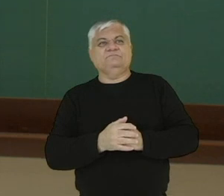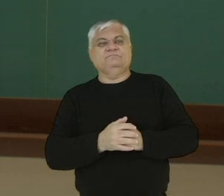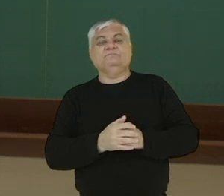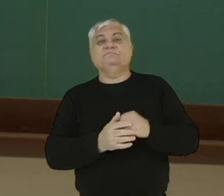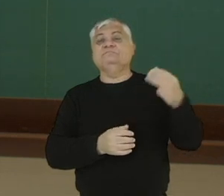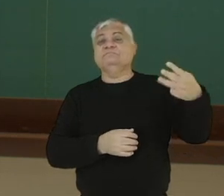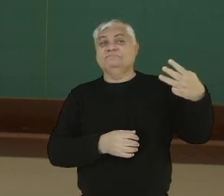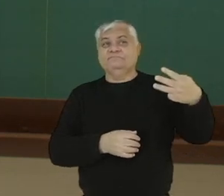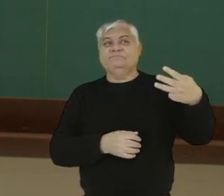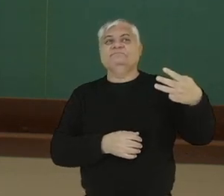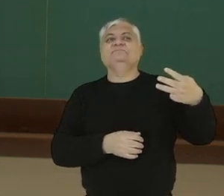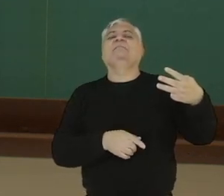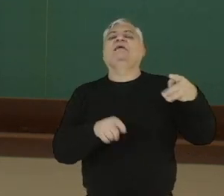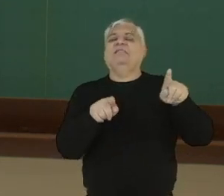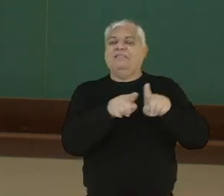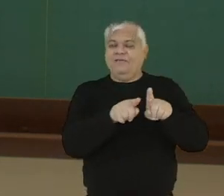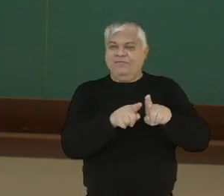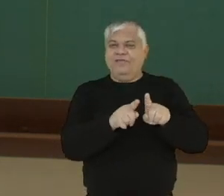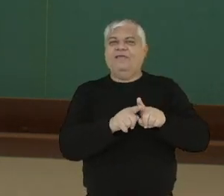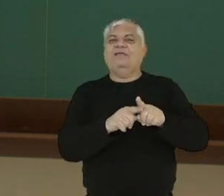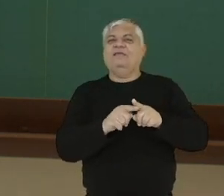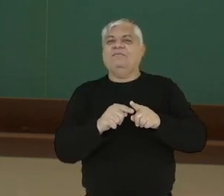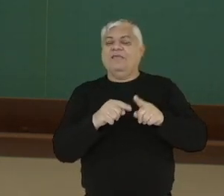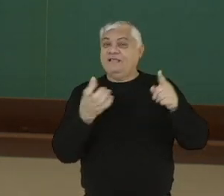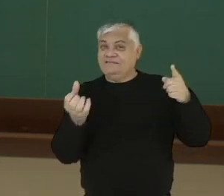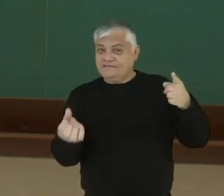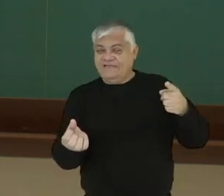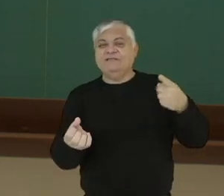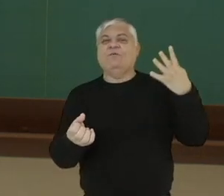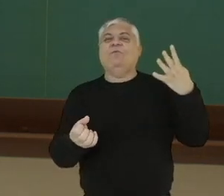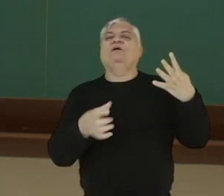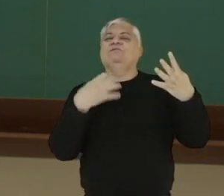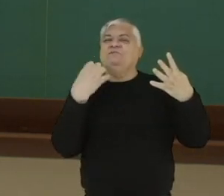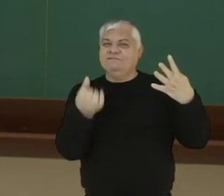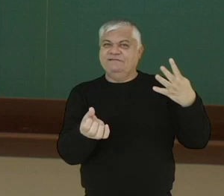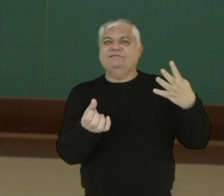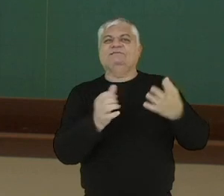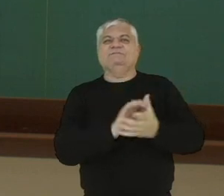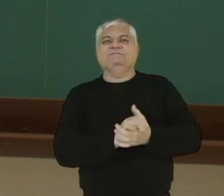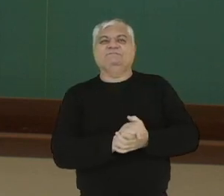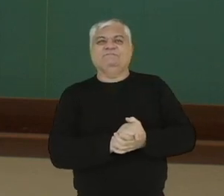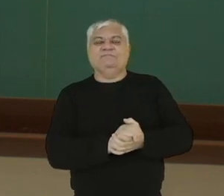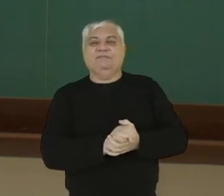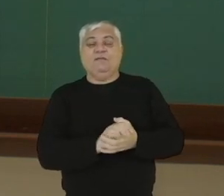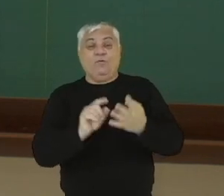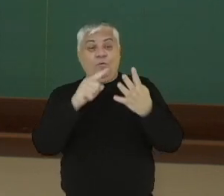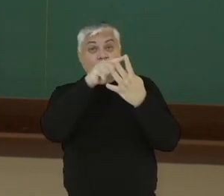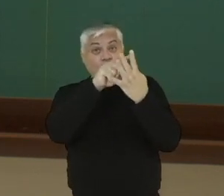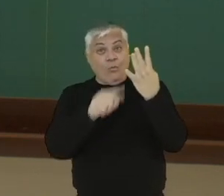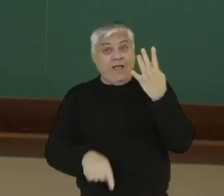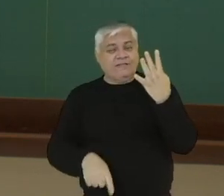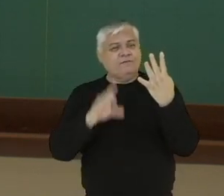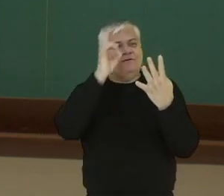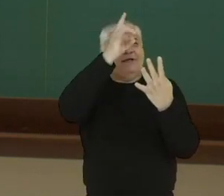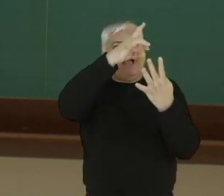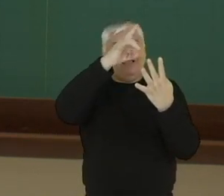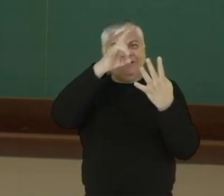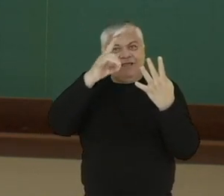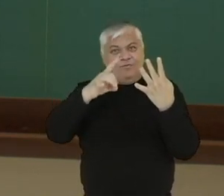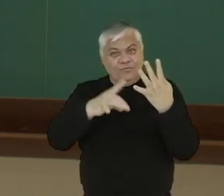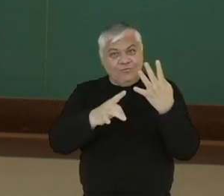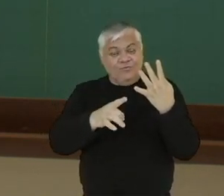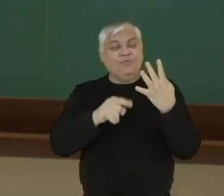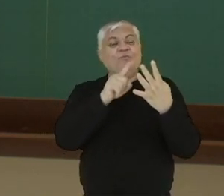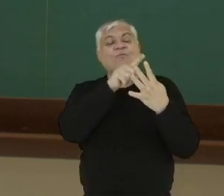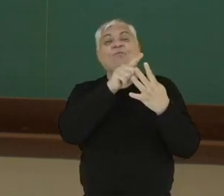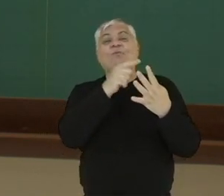E no número 3? Também 6 opções. E no número 4, 6 opções. Como eu tenho 4 opções para o primeiro e 6 opções